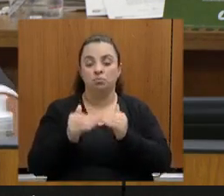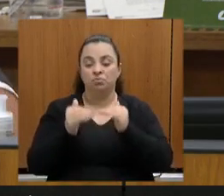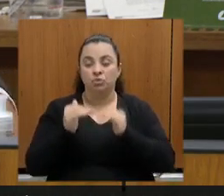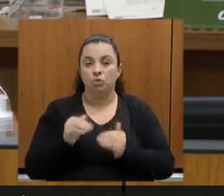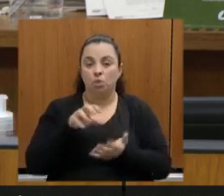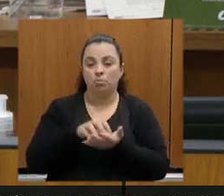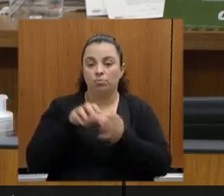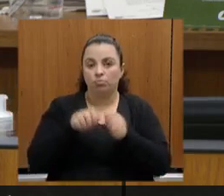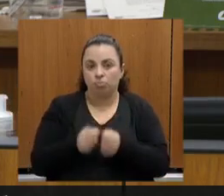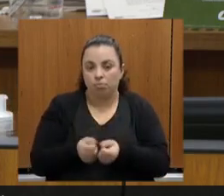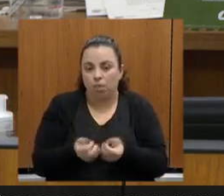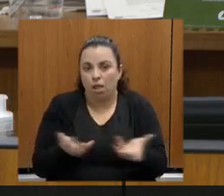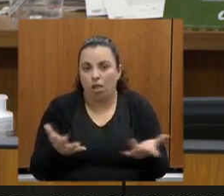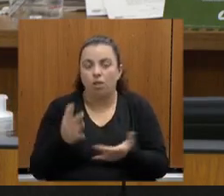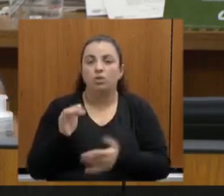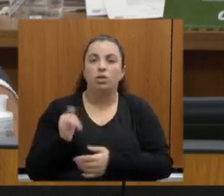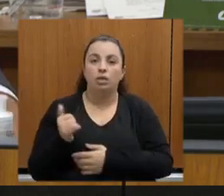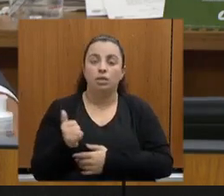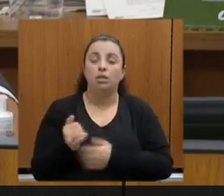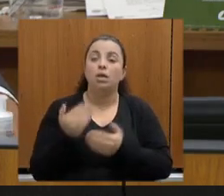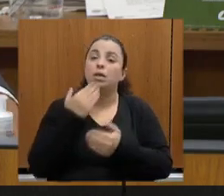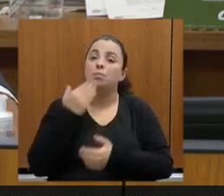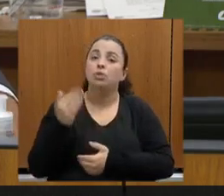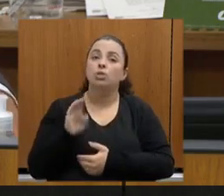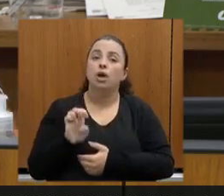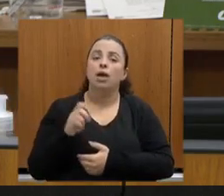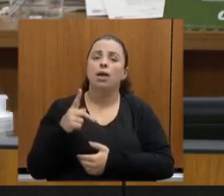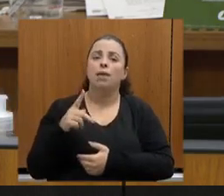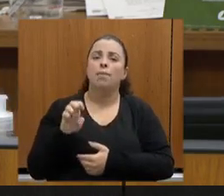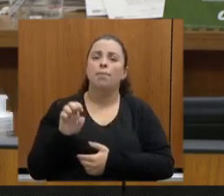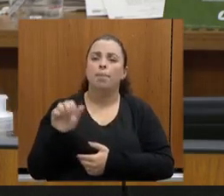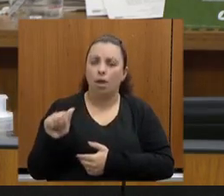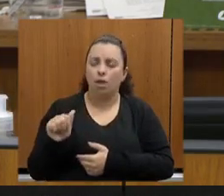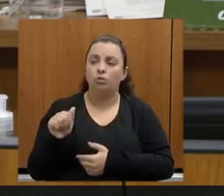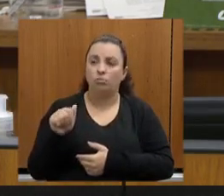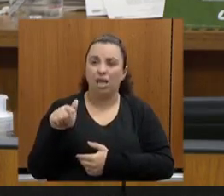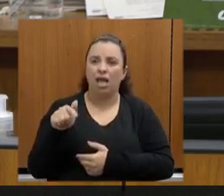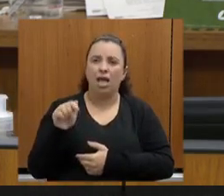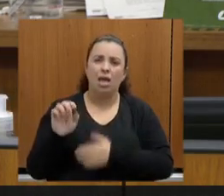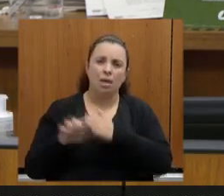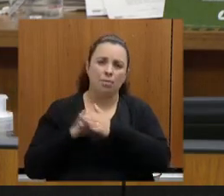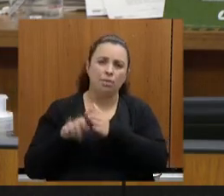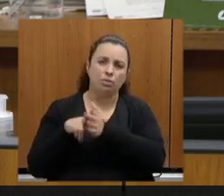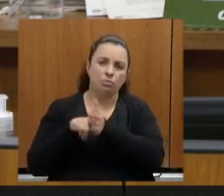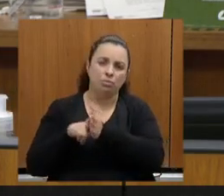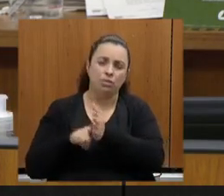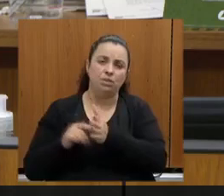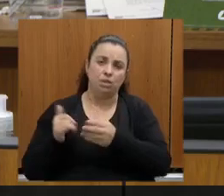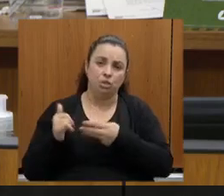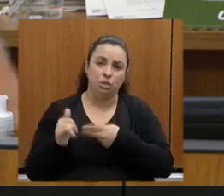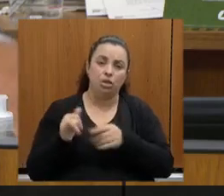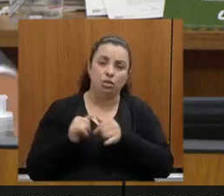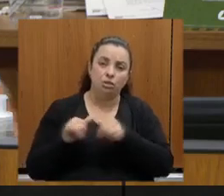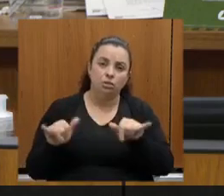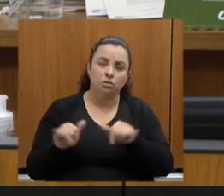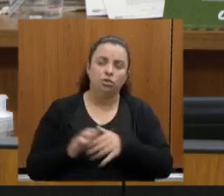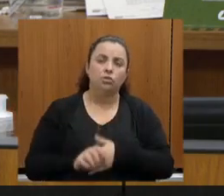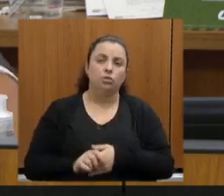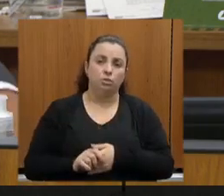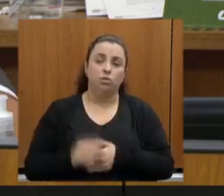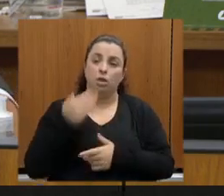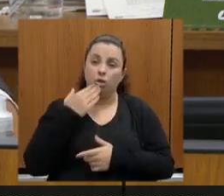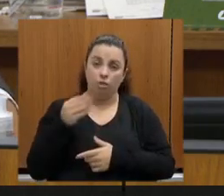a epe empresa de pesquisa energética para fazer já a conclusão da de Janaúba